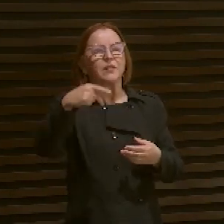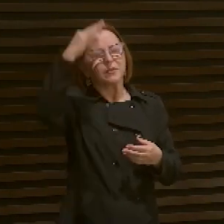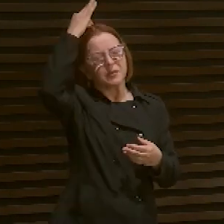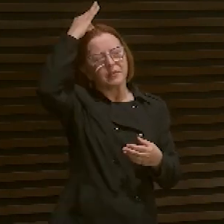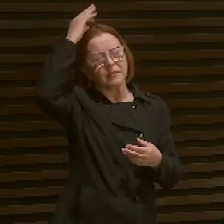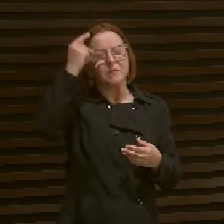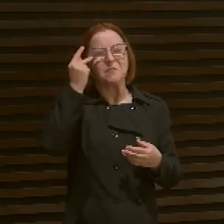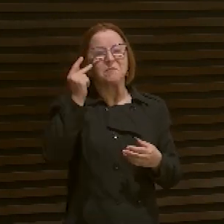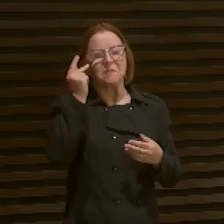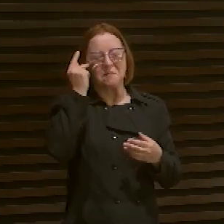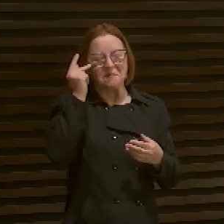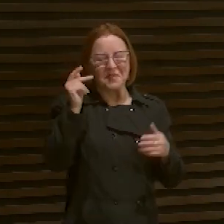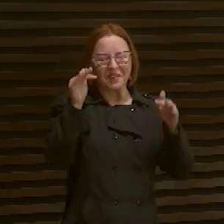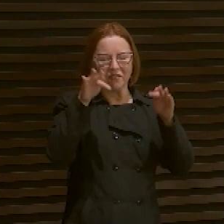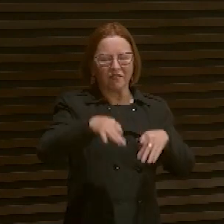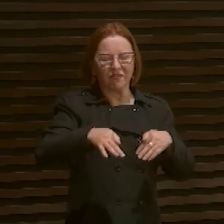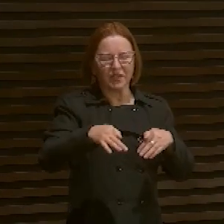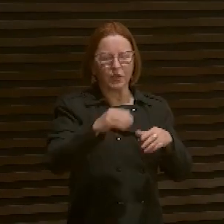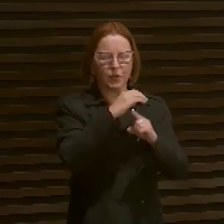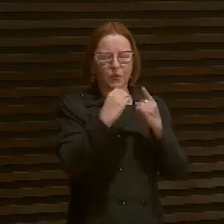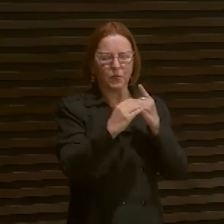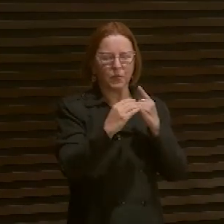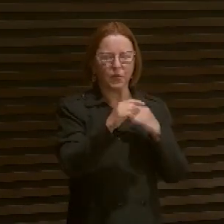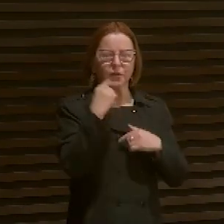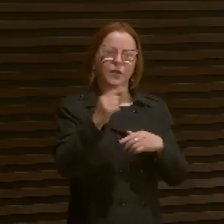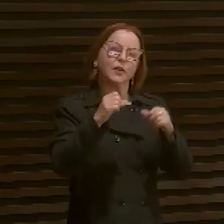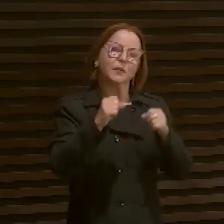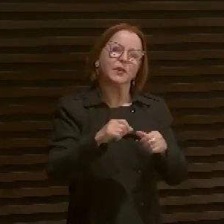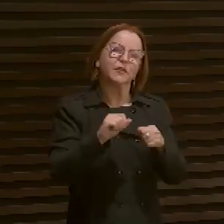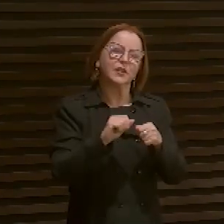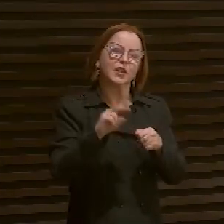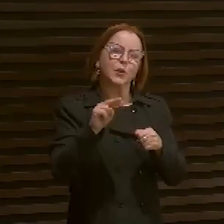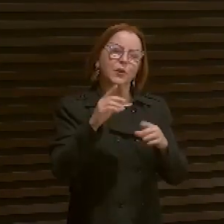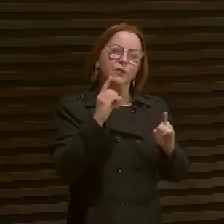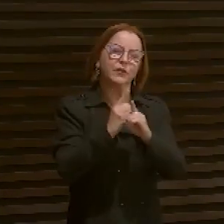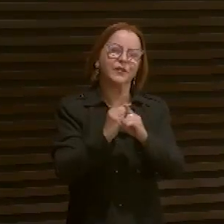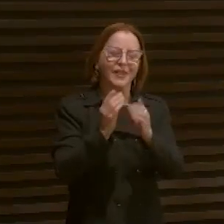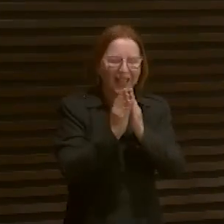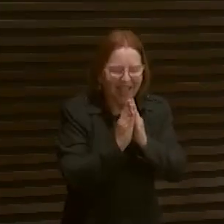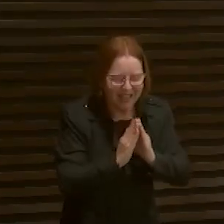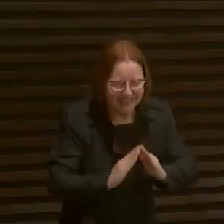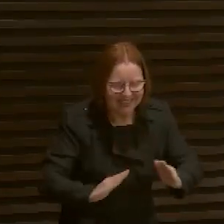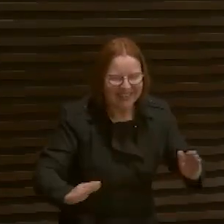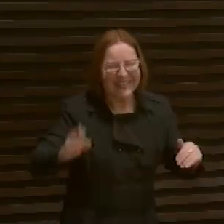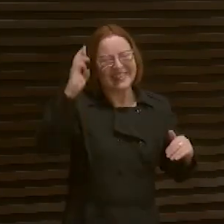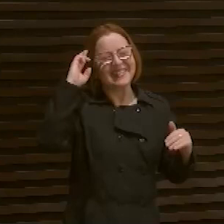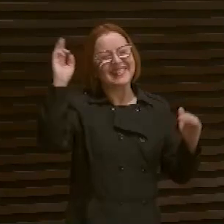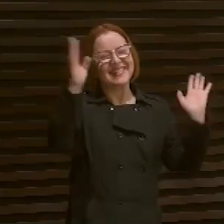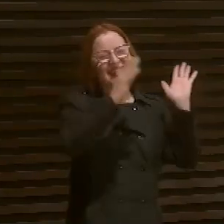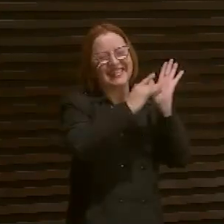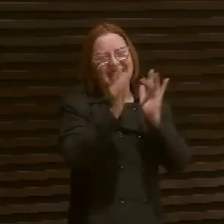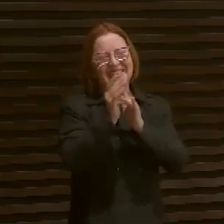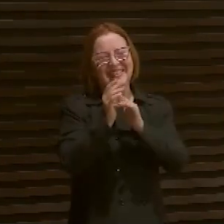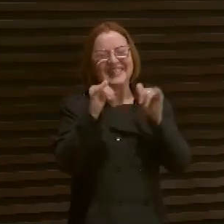da reunião nós possamos fazer como esses discípulos aqui, adorarem o Senhor Jesus